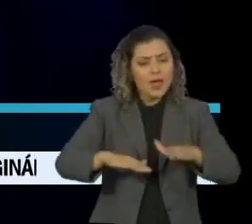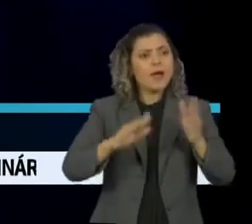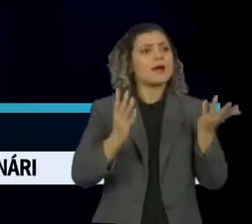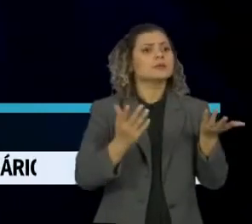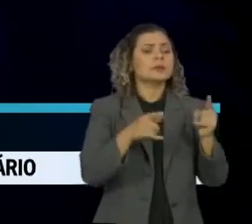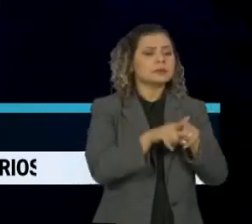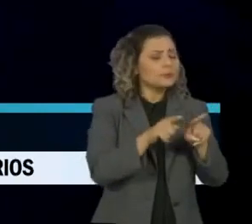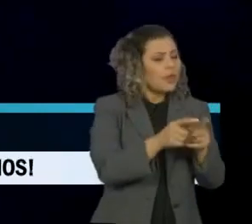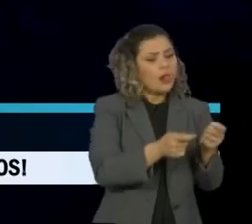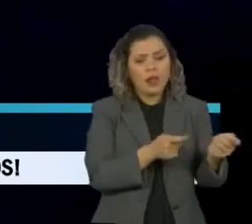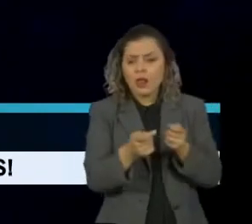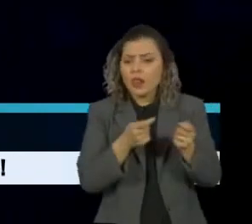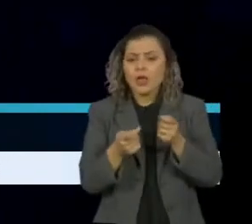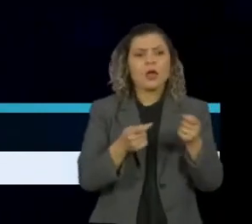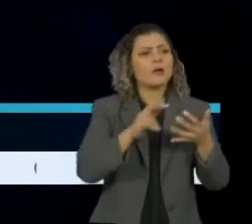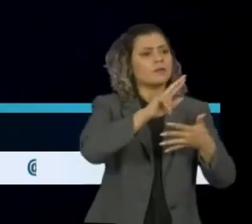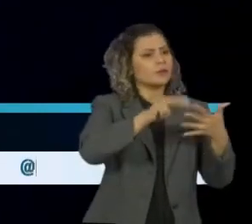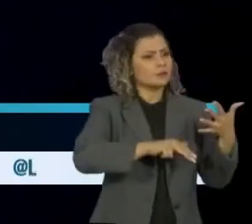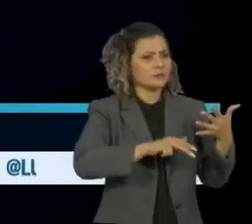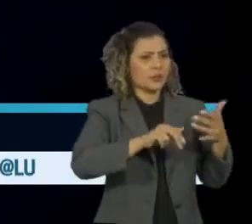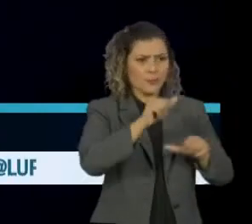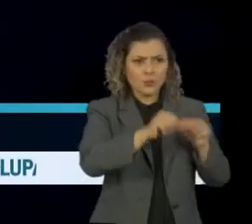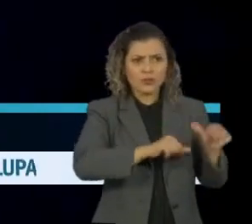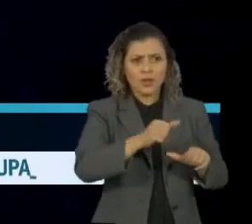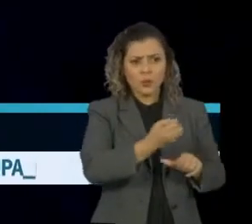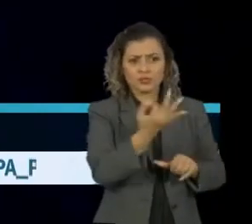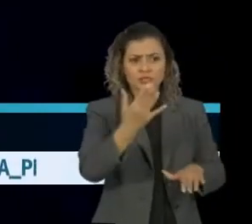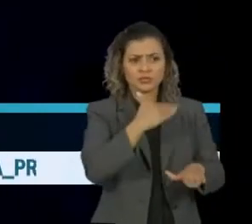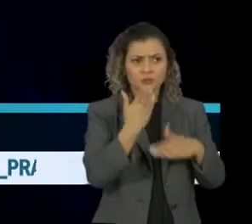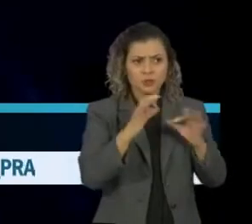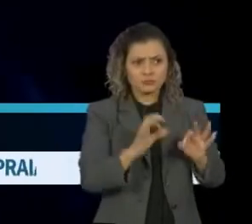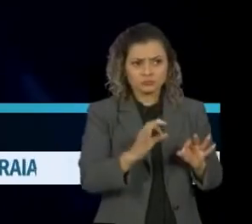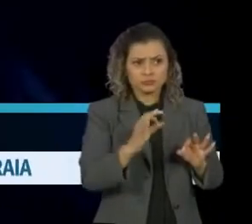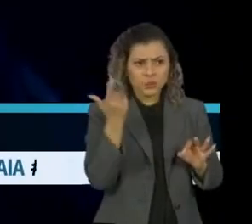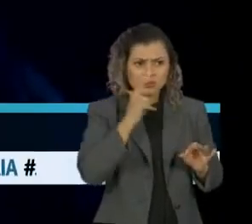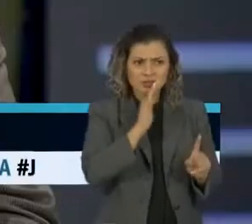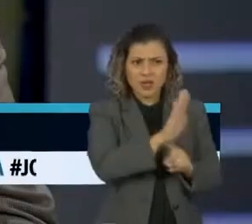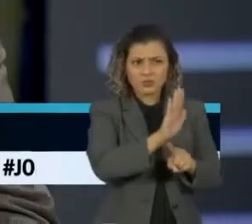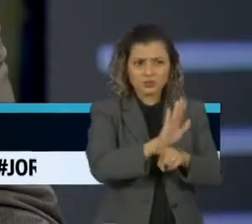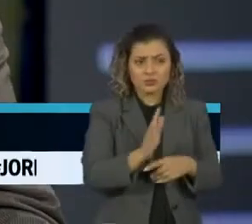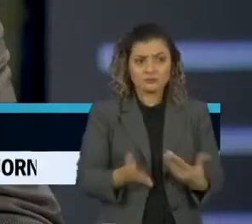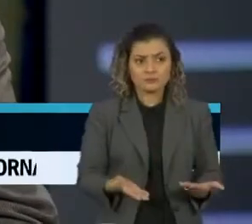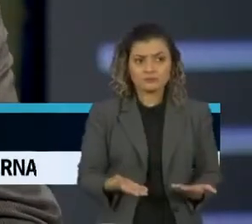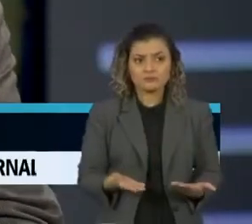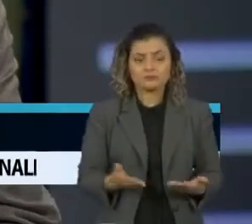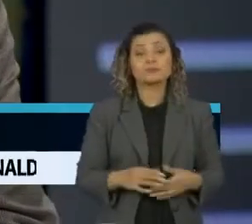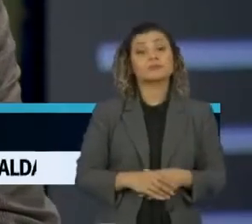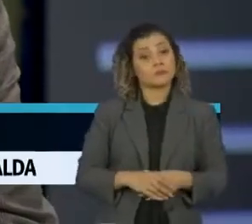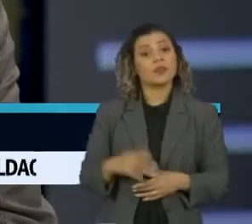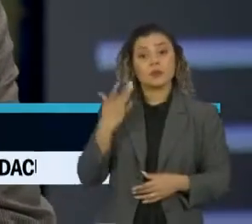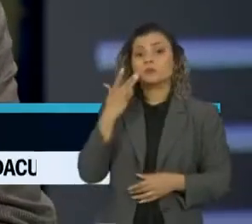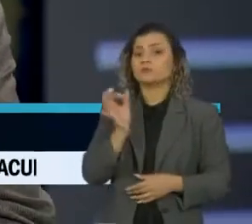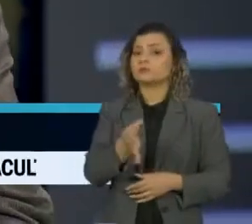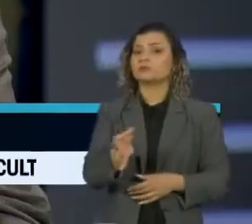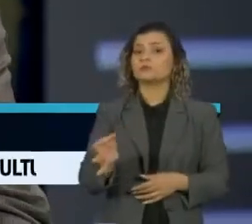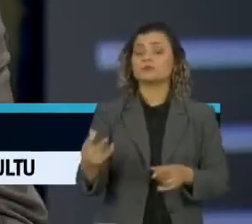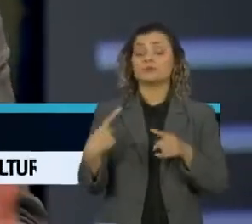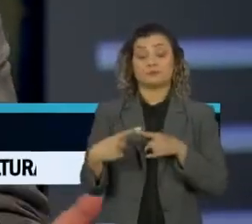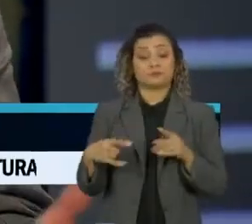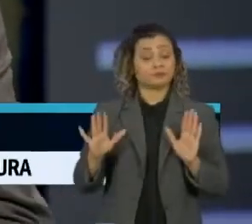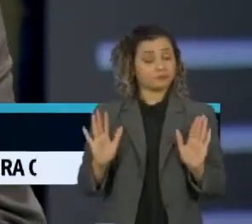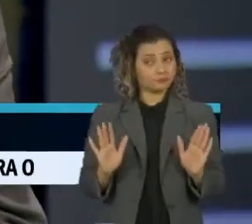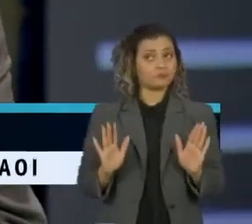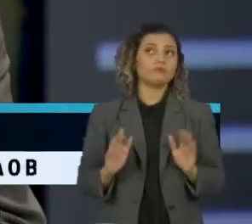nacional do enfrentamento da pandemia, teria mudado o número de mortes no país? Provavelmente sim, porque